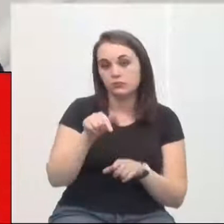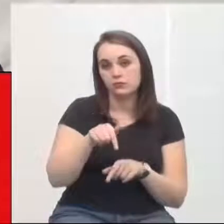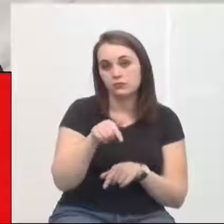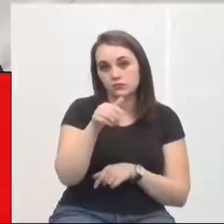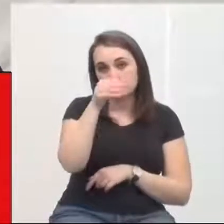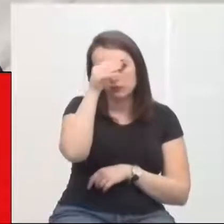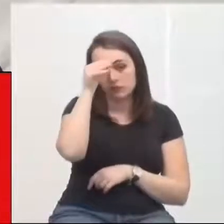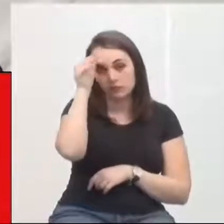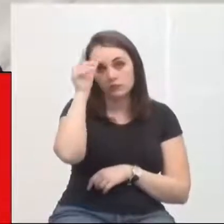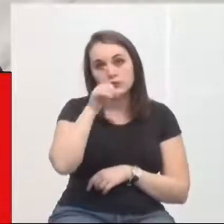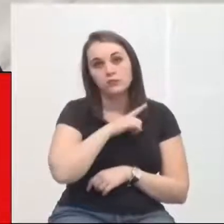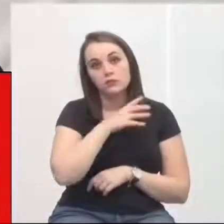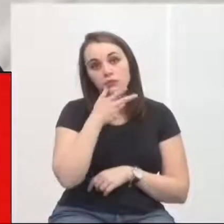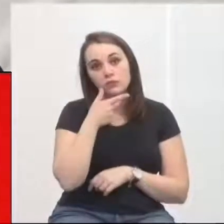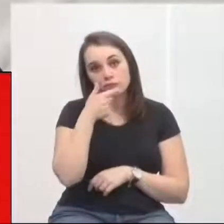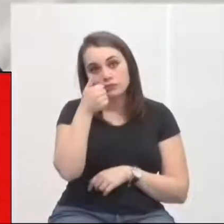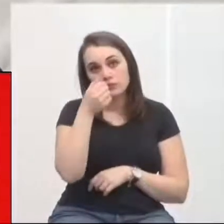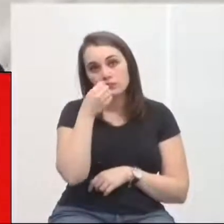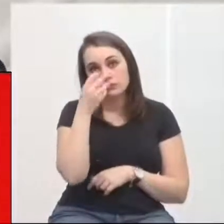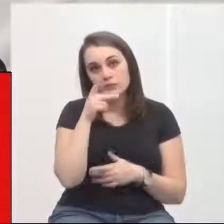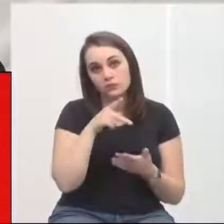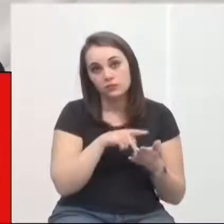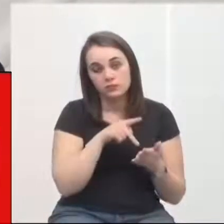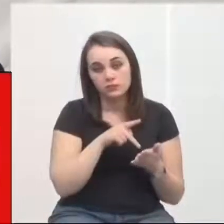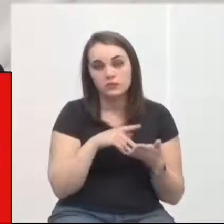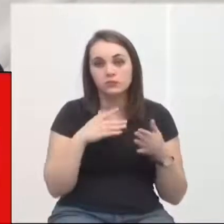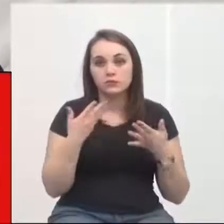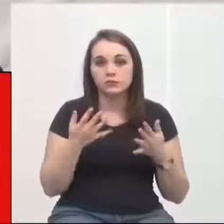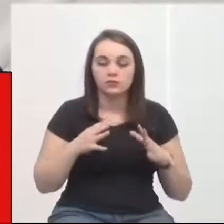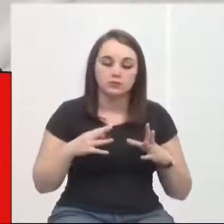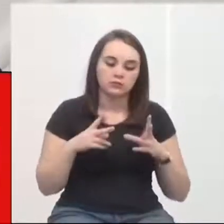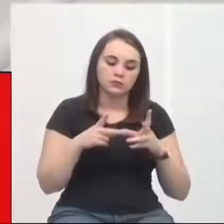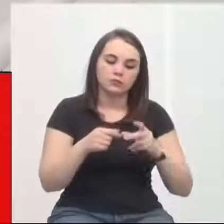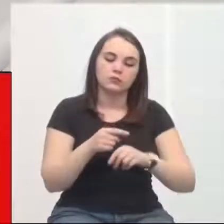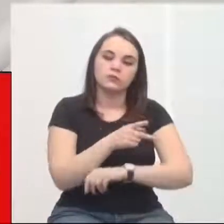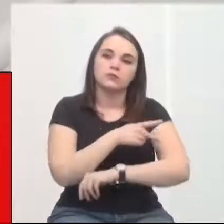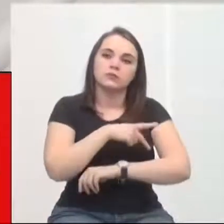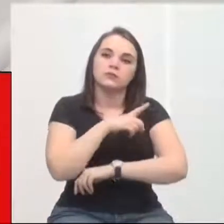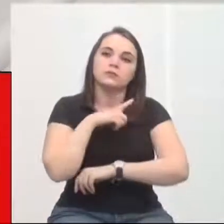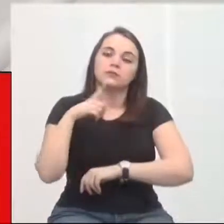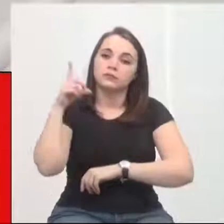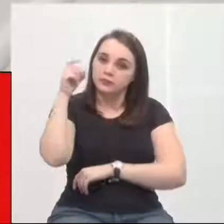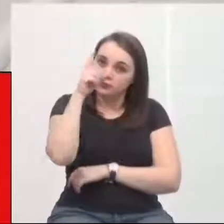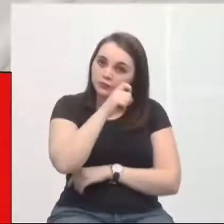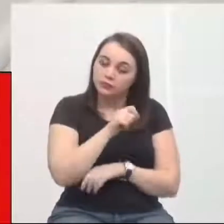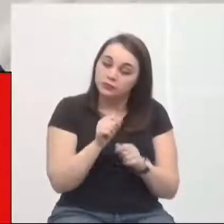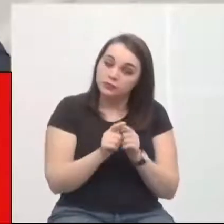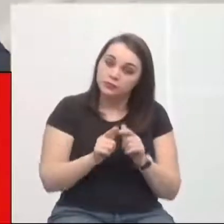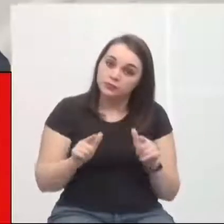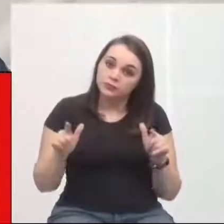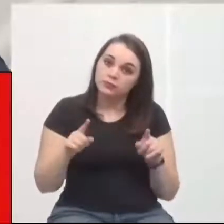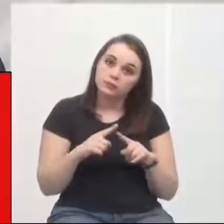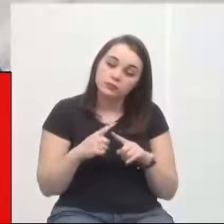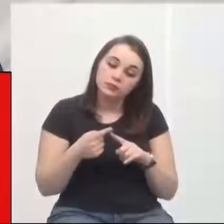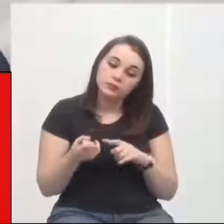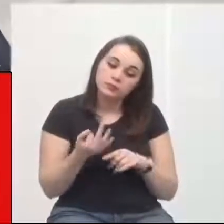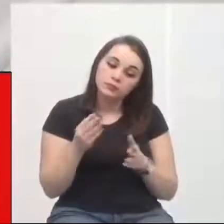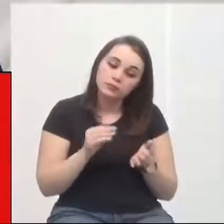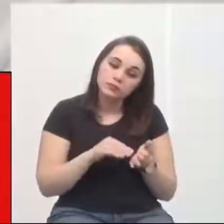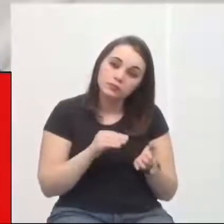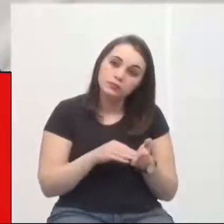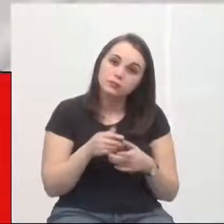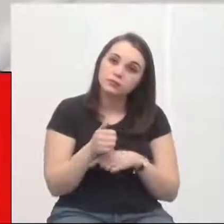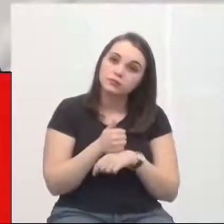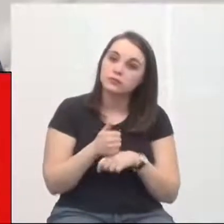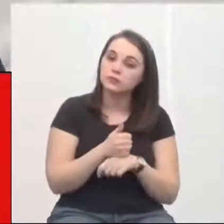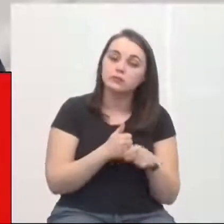viram que teve uma melhora bem significativa, né? Então, todas as praças, nós tínhamos muita dificuldade devido ao número reduzido de pessoas, nós não